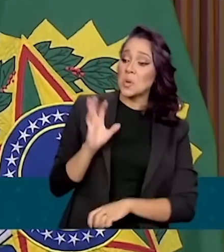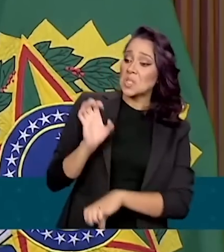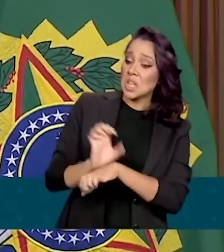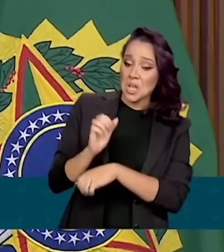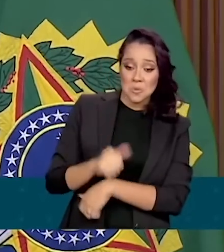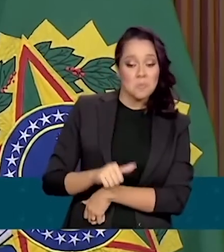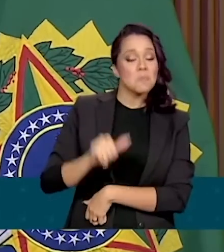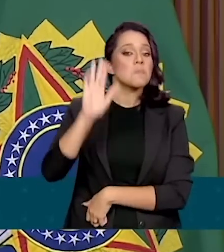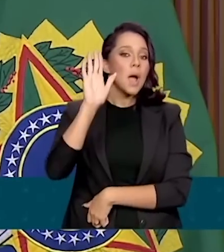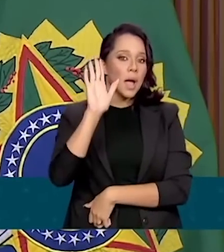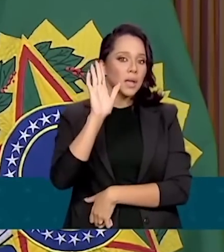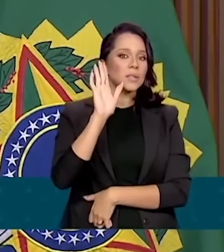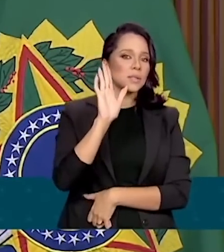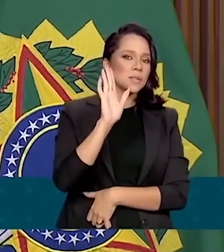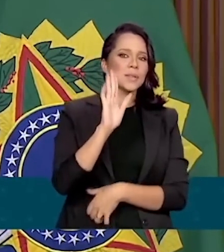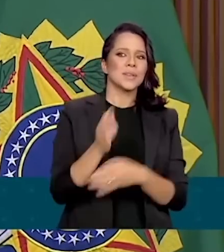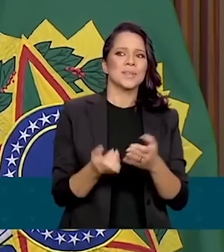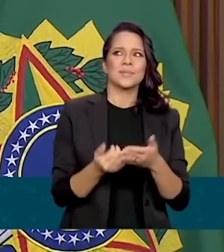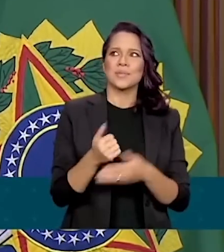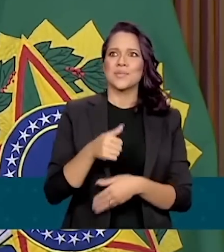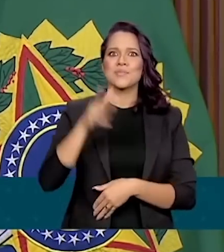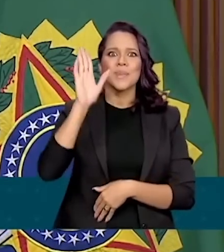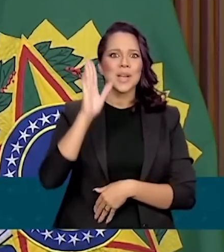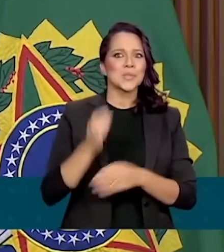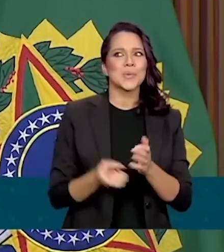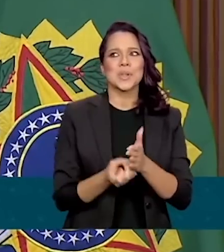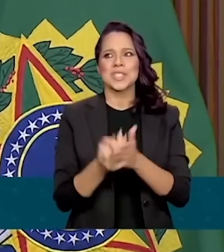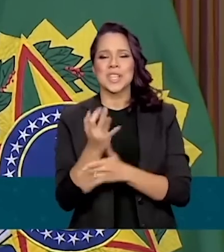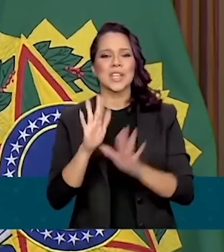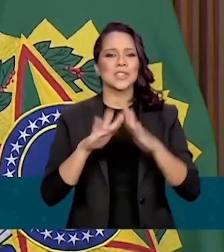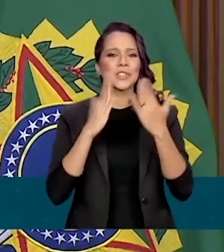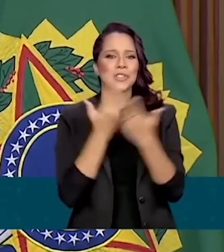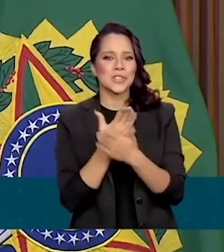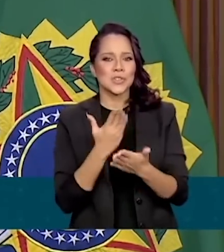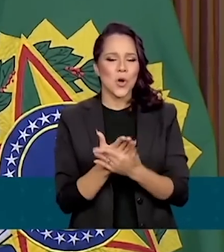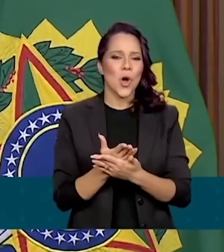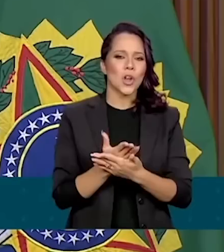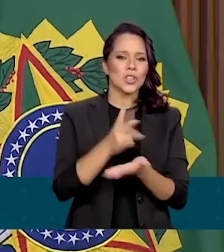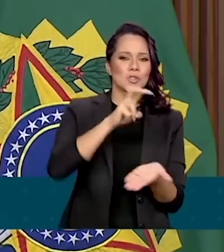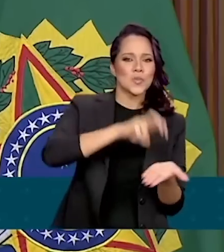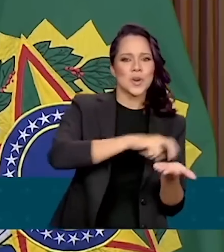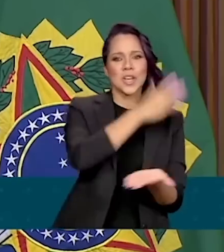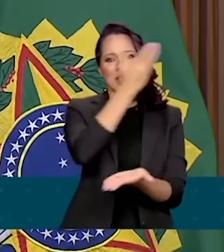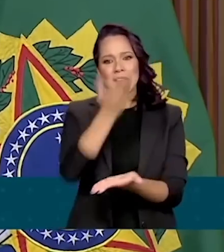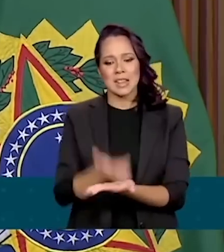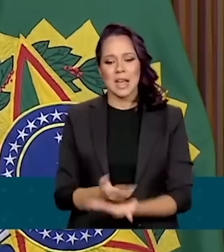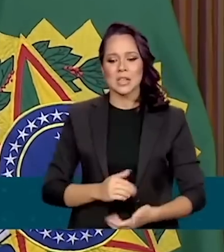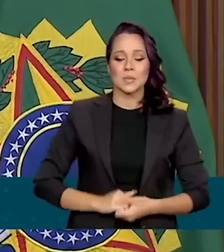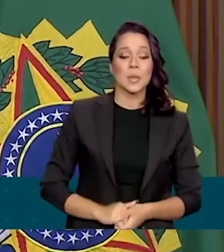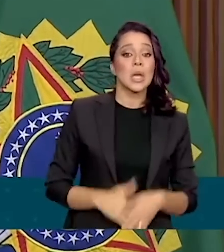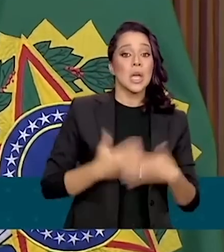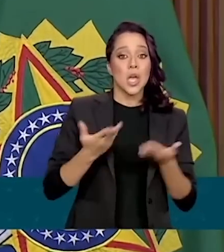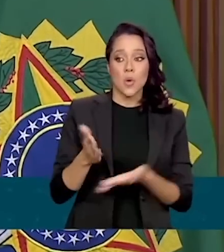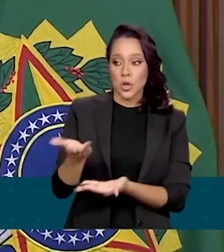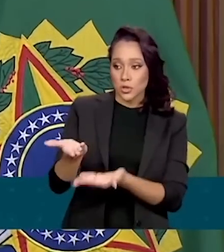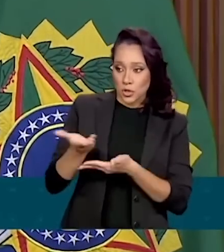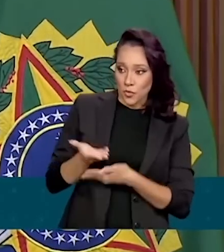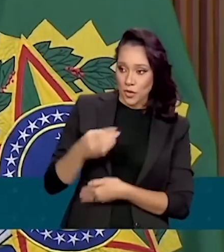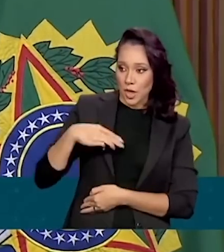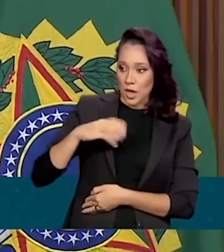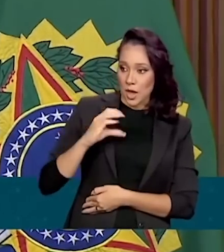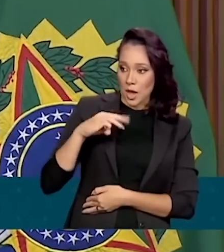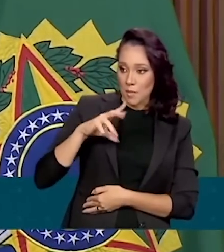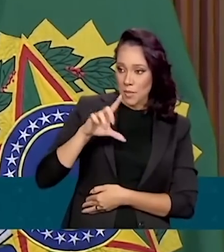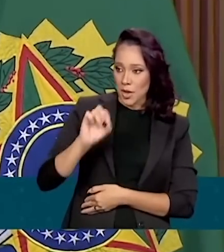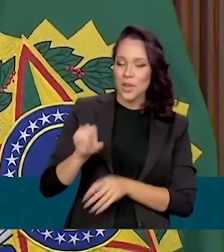com mais, tanto, com mais quantidade de escolas em tempo integral. E quando eu trouxe o Camila, eu também